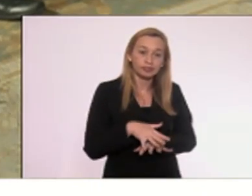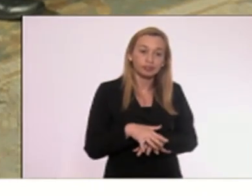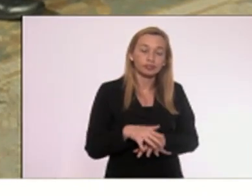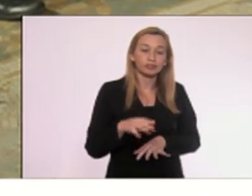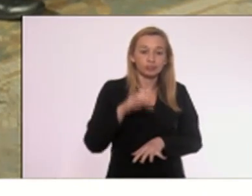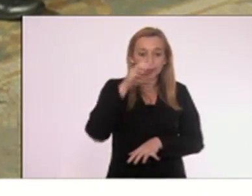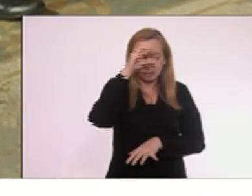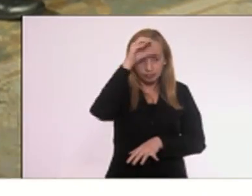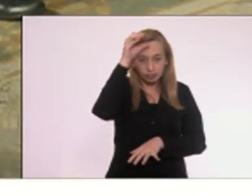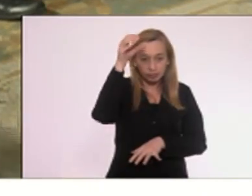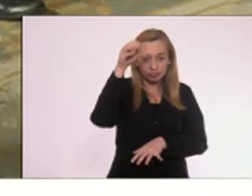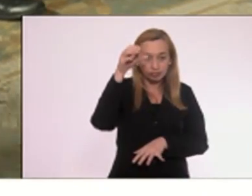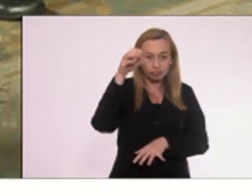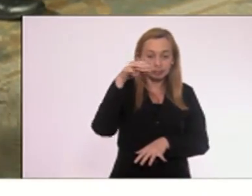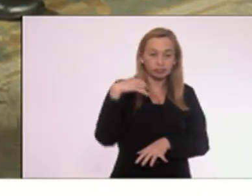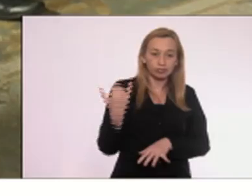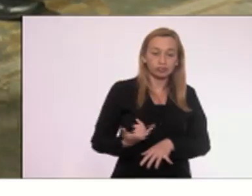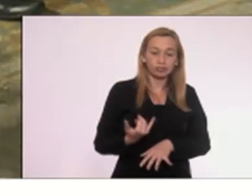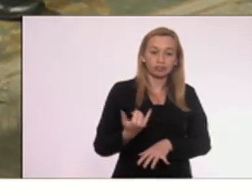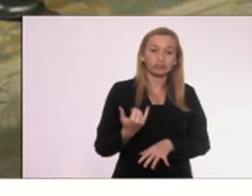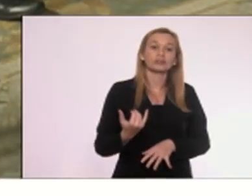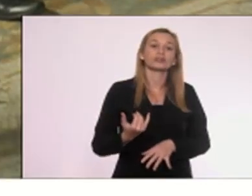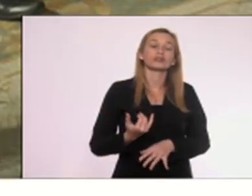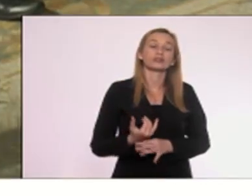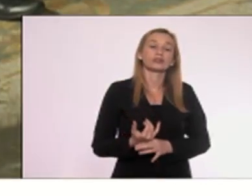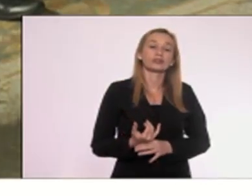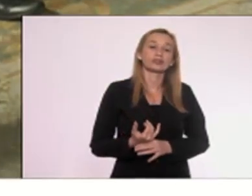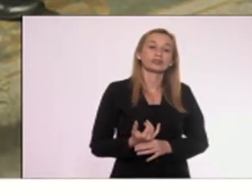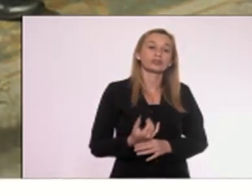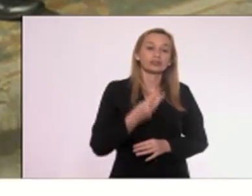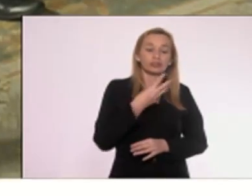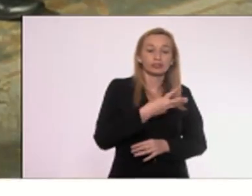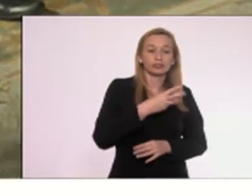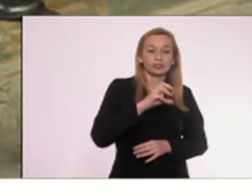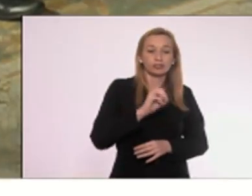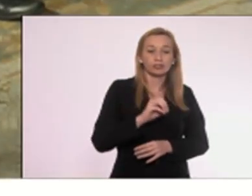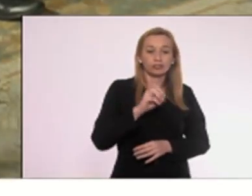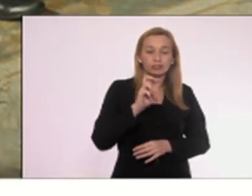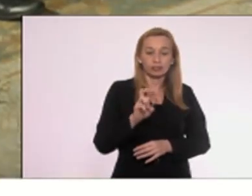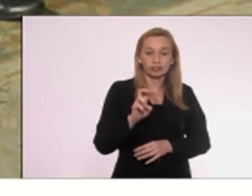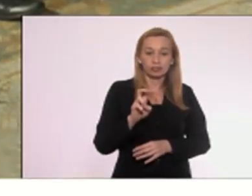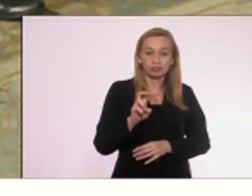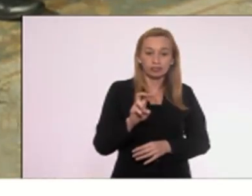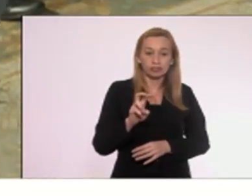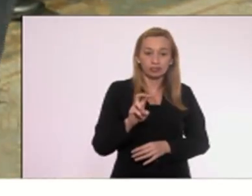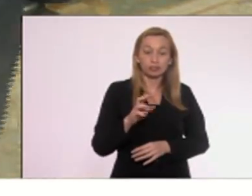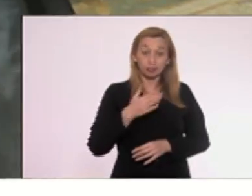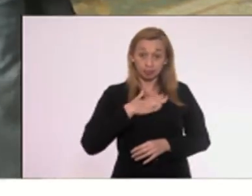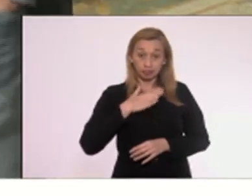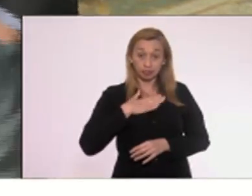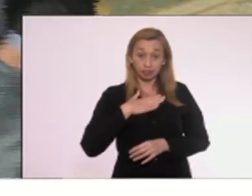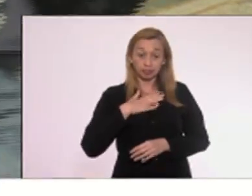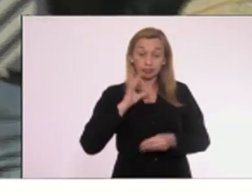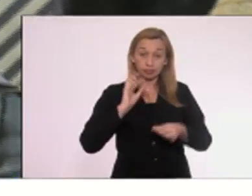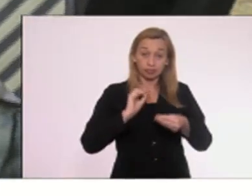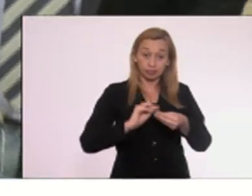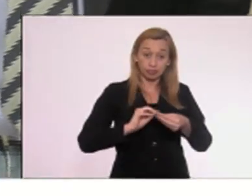Tia Ju ao projeto 305, o PL 305, de minha autoria,